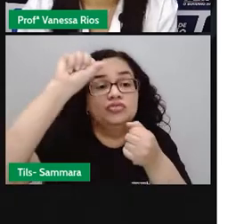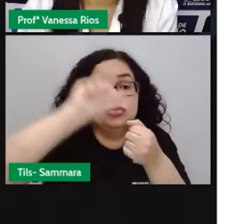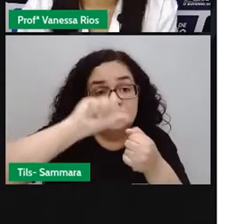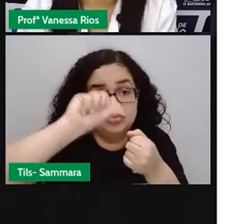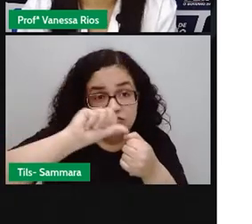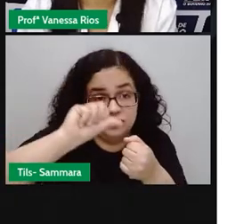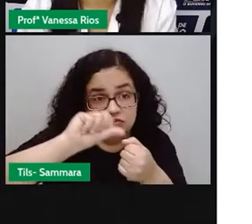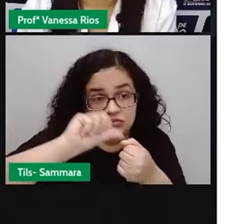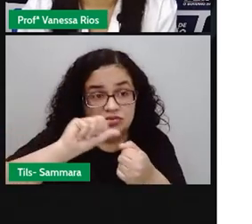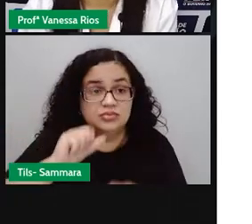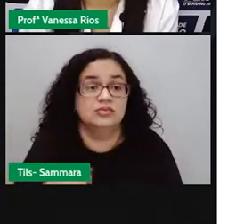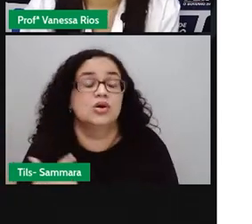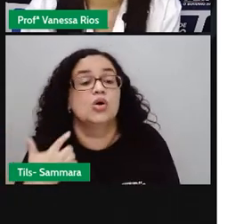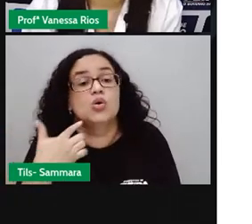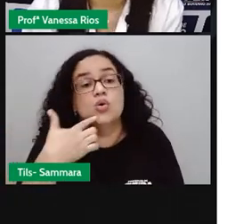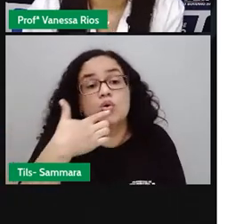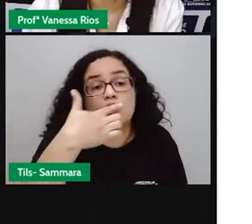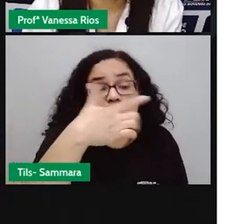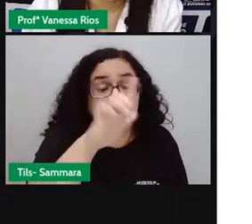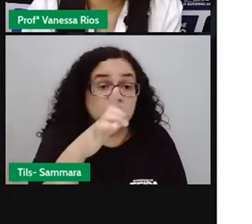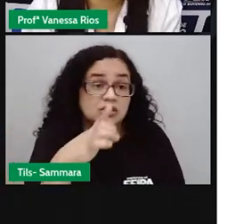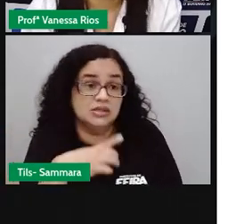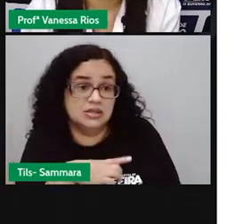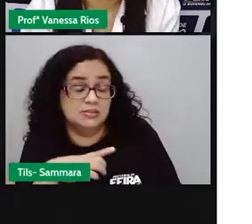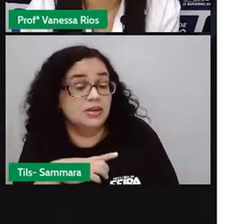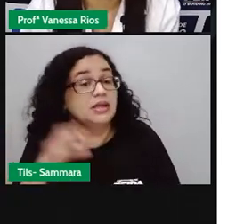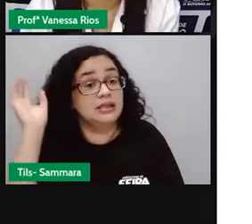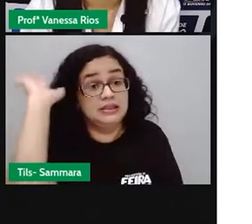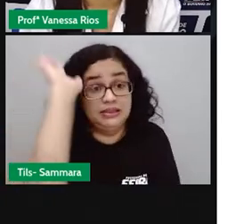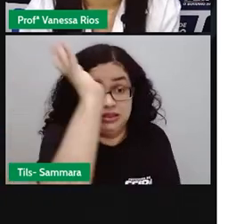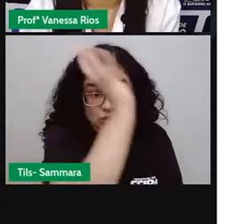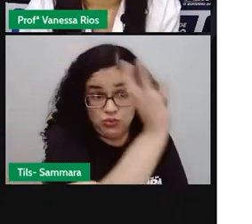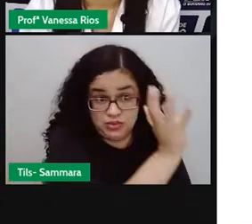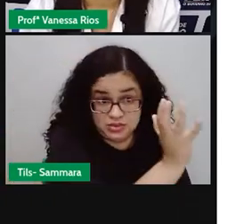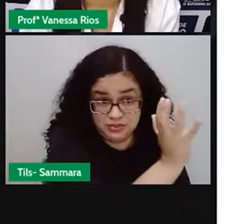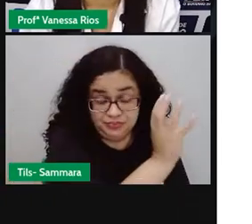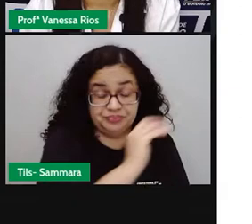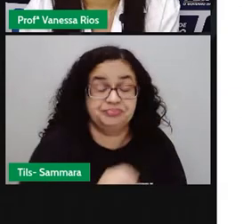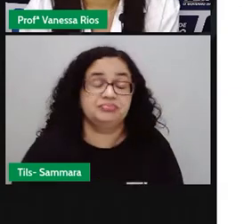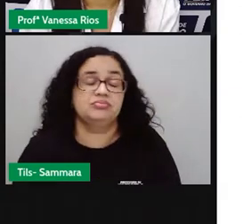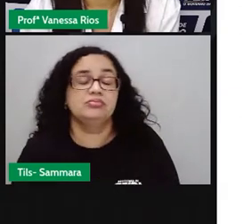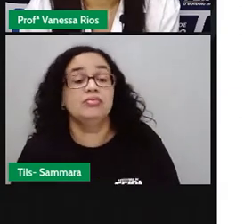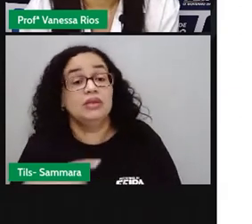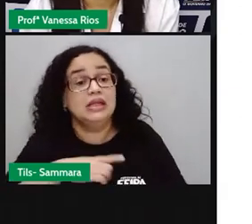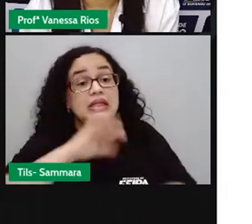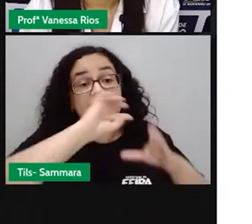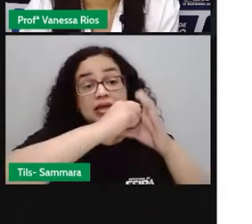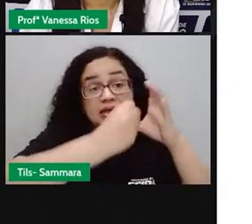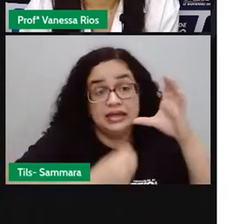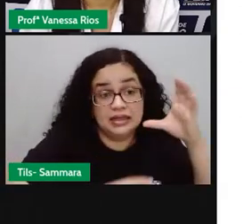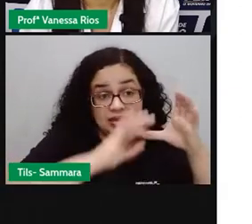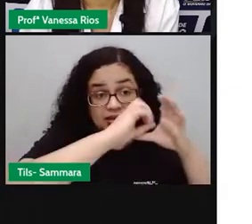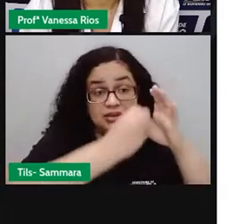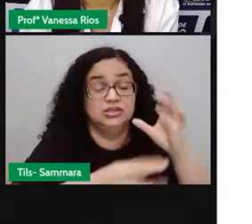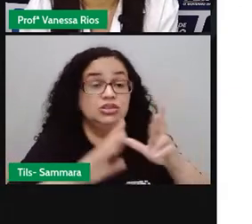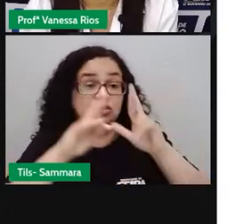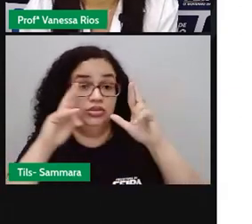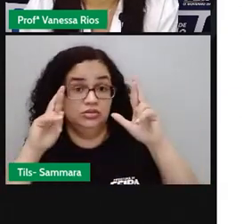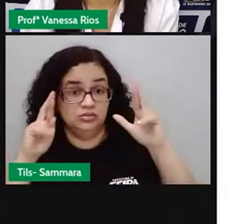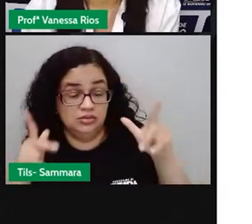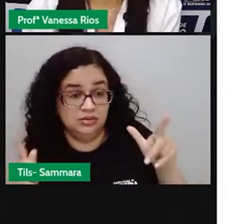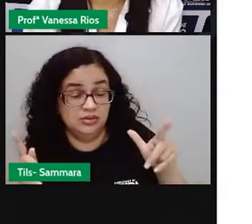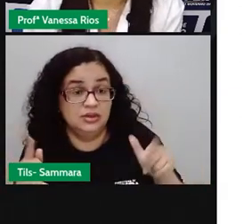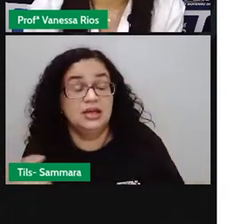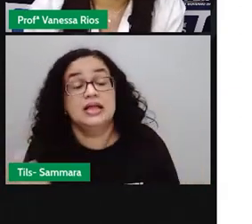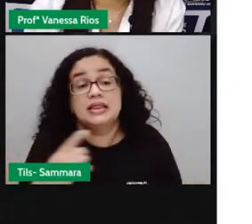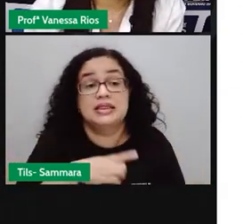feitos, fabricados, né? Outros aí fornecidos pela natureza, que têm características diferentes e que,